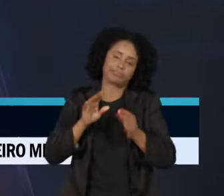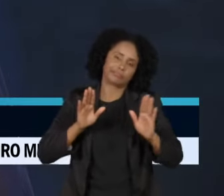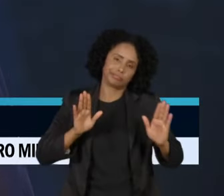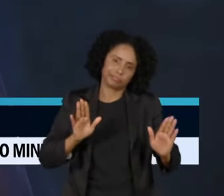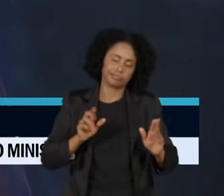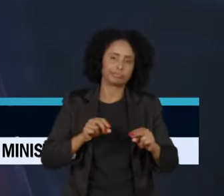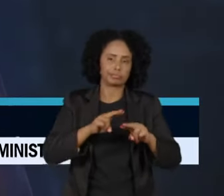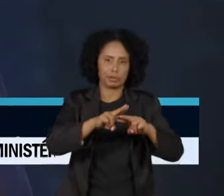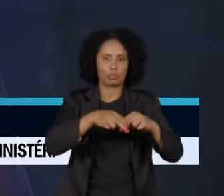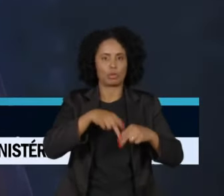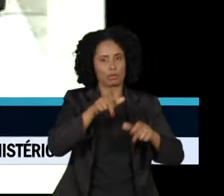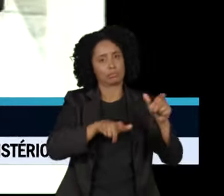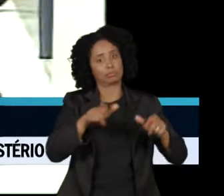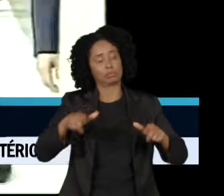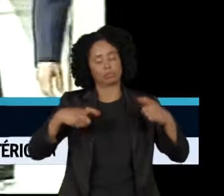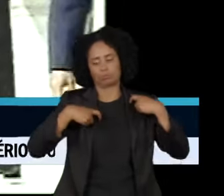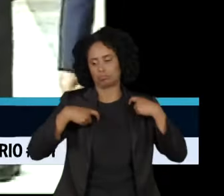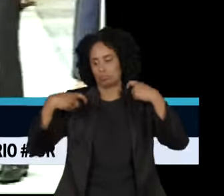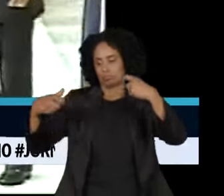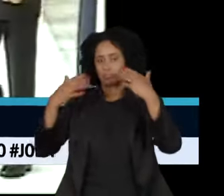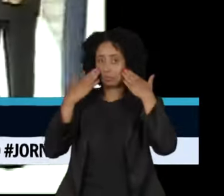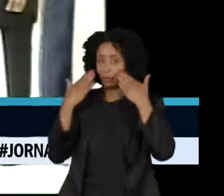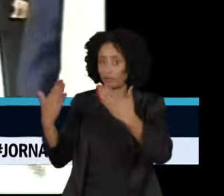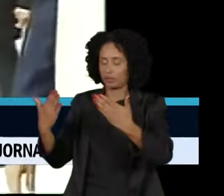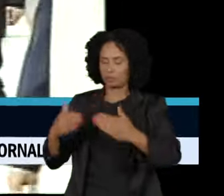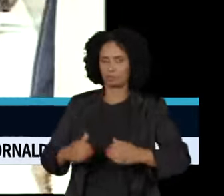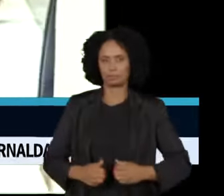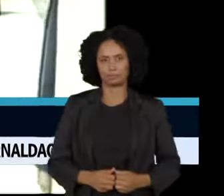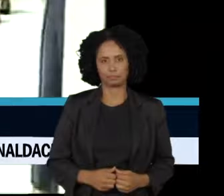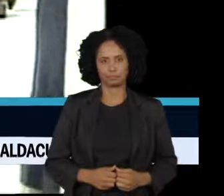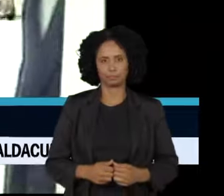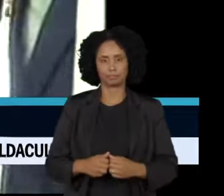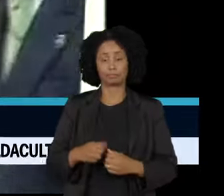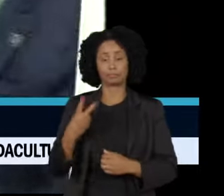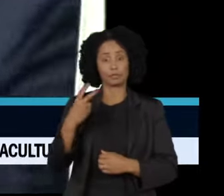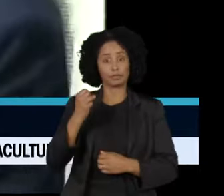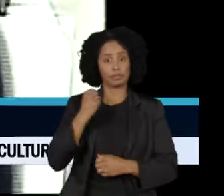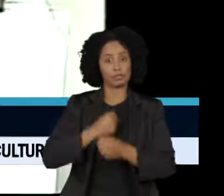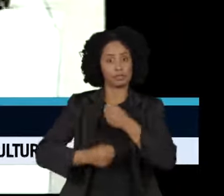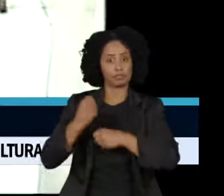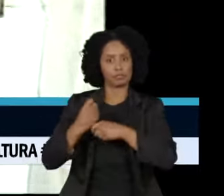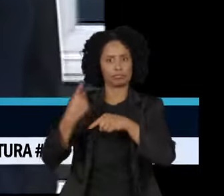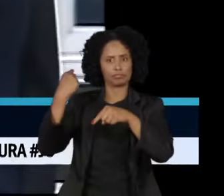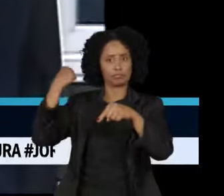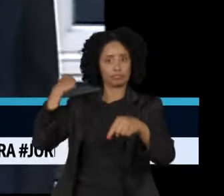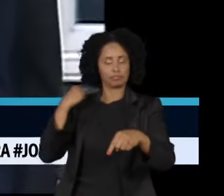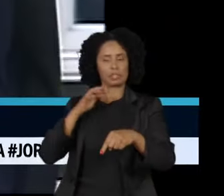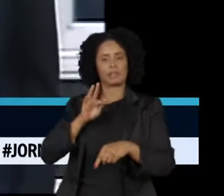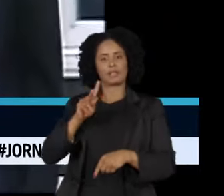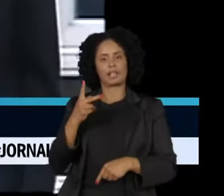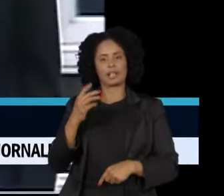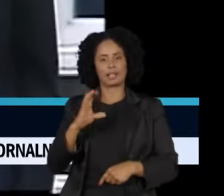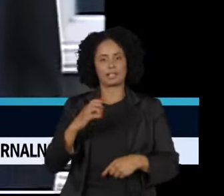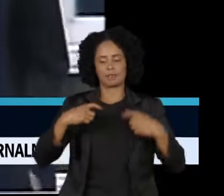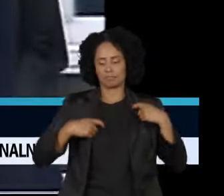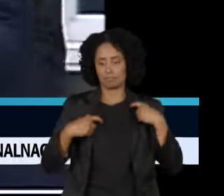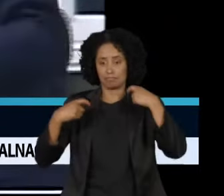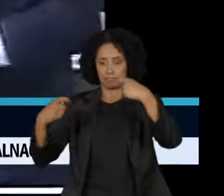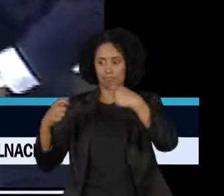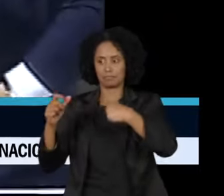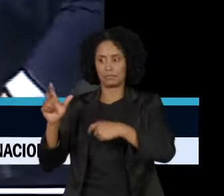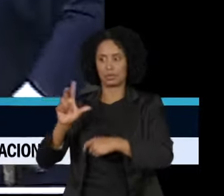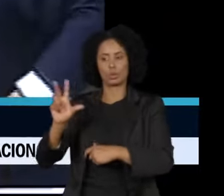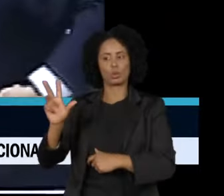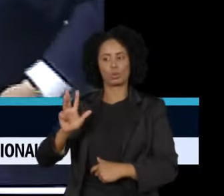de um mandatário para o outro. Há 20 anos, Fernando Henrique Cardoso passava a faixa presidencial para Lula, um